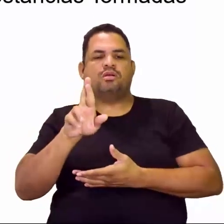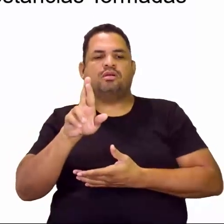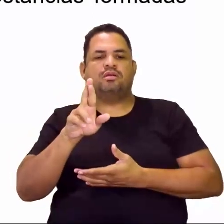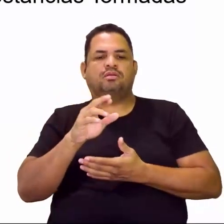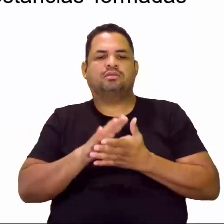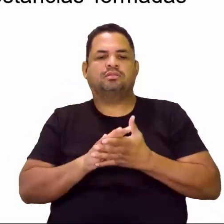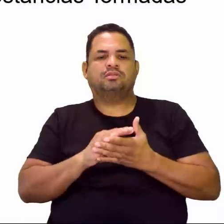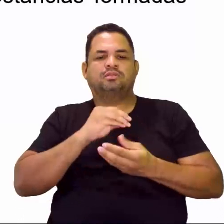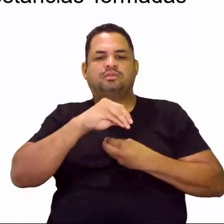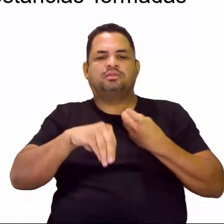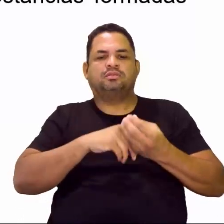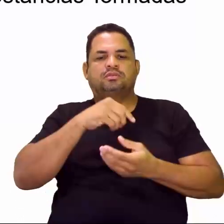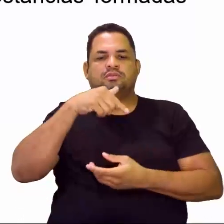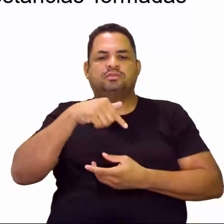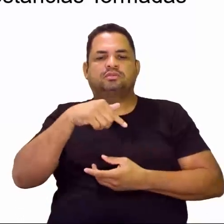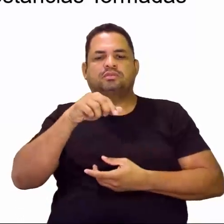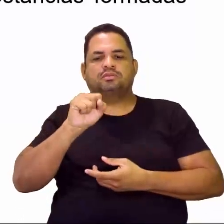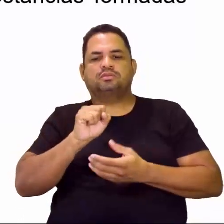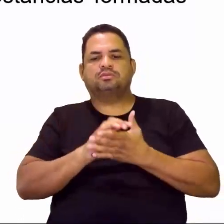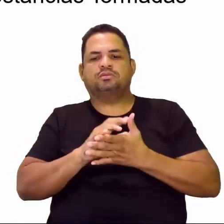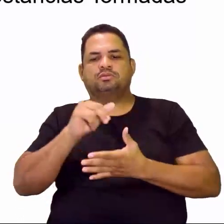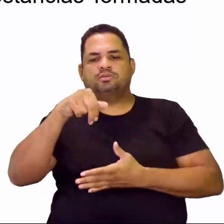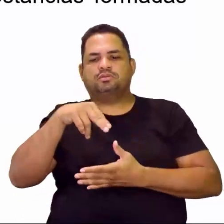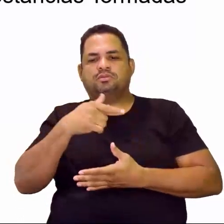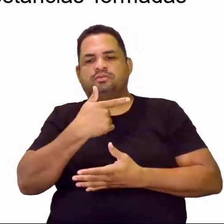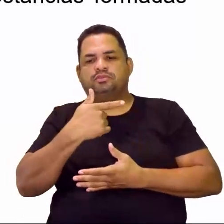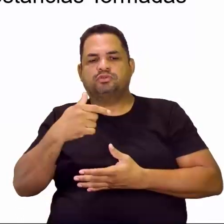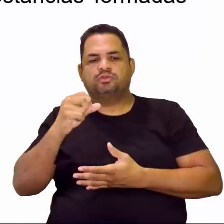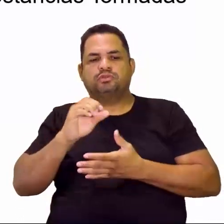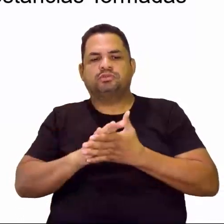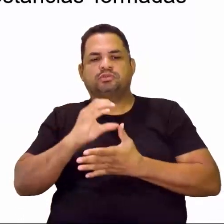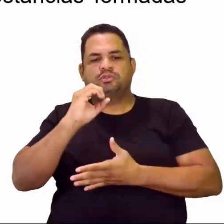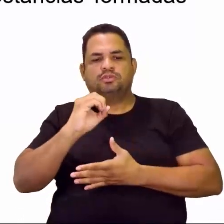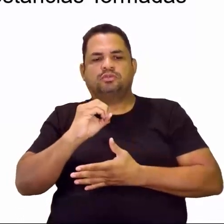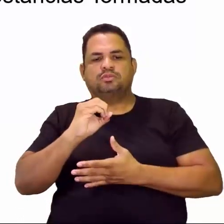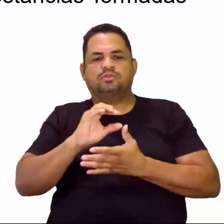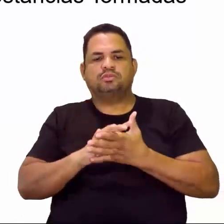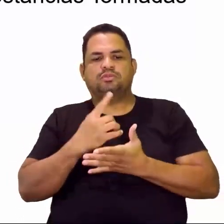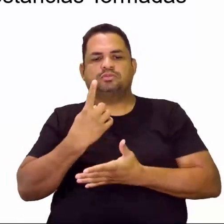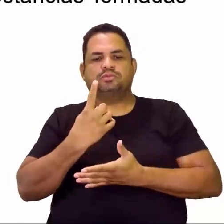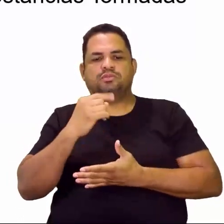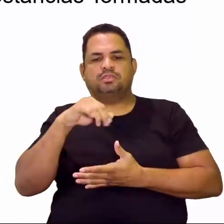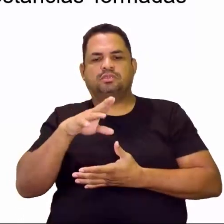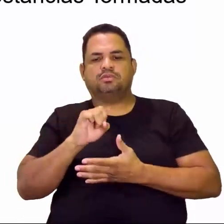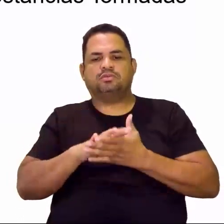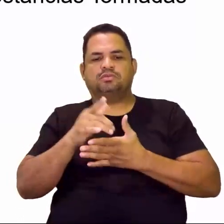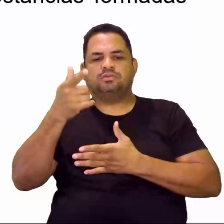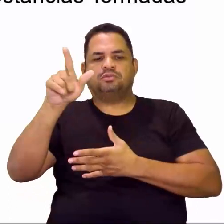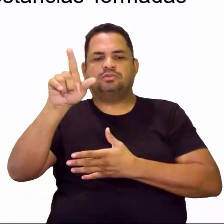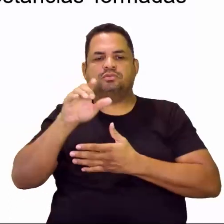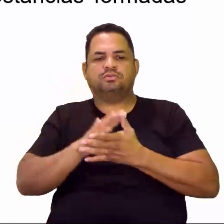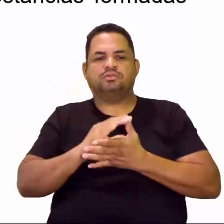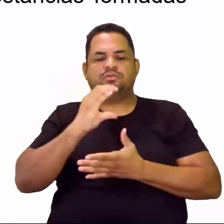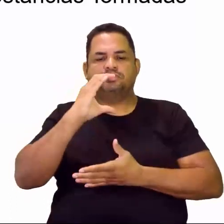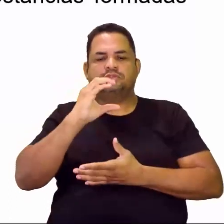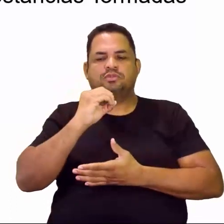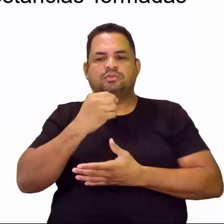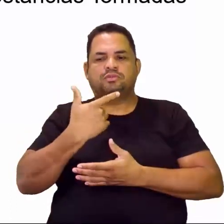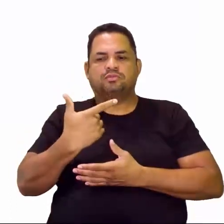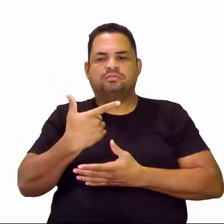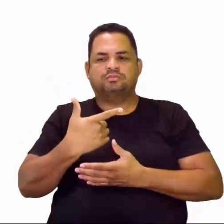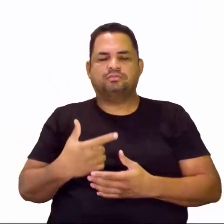de 78% nitrogênio, 21% oxigênio, 1% argônio e outros gases como o